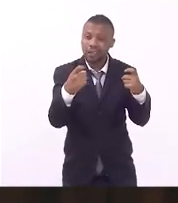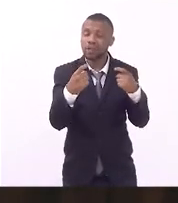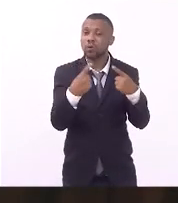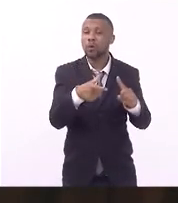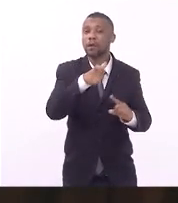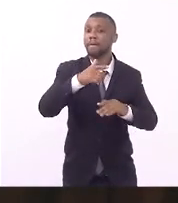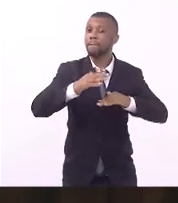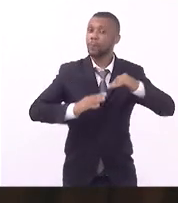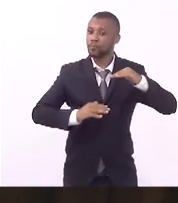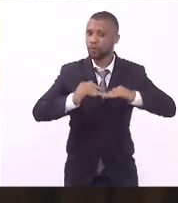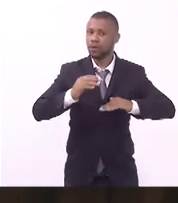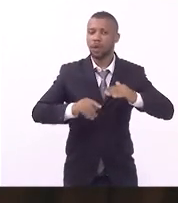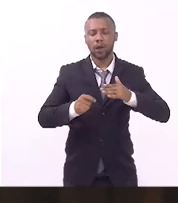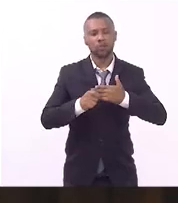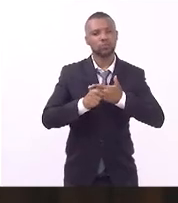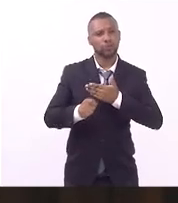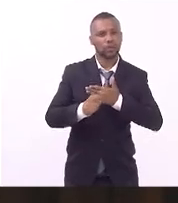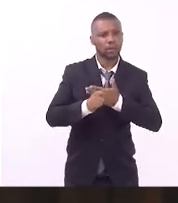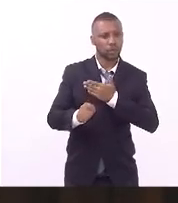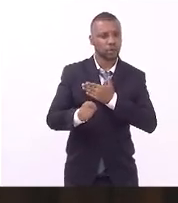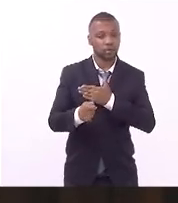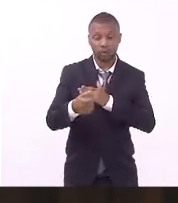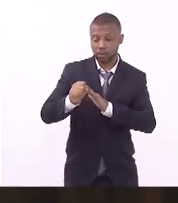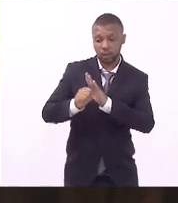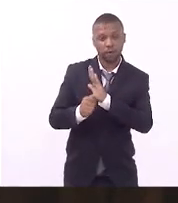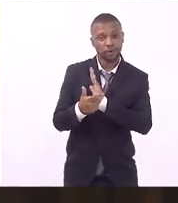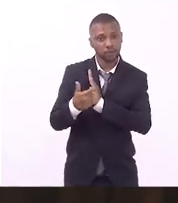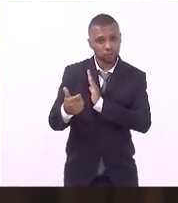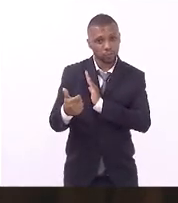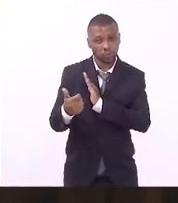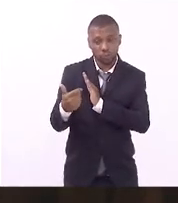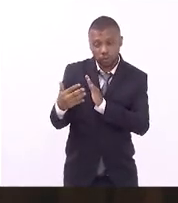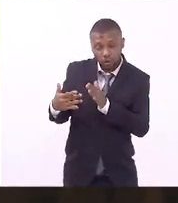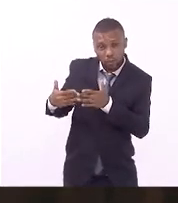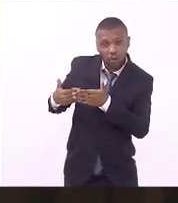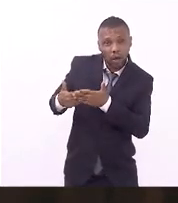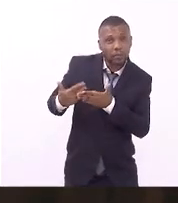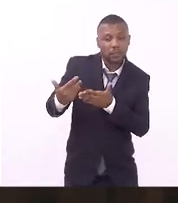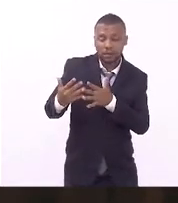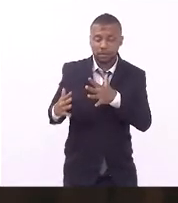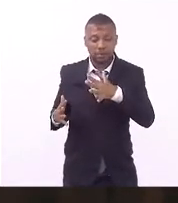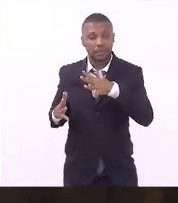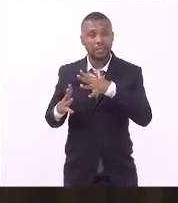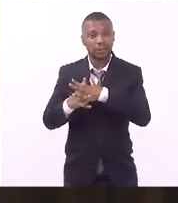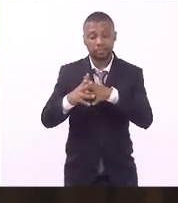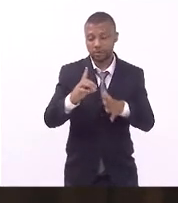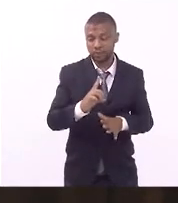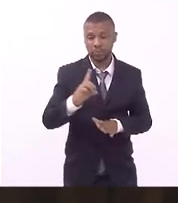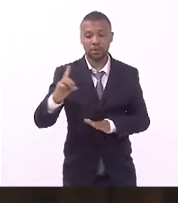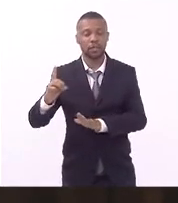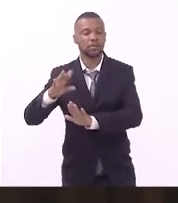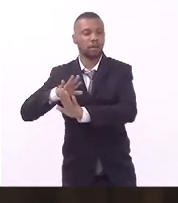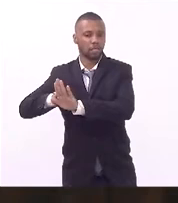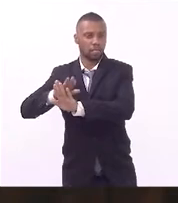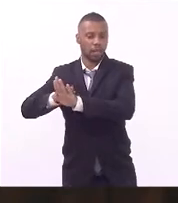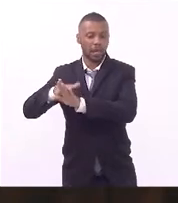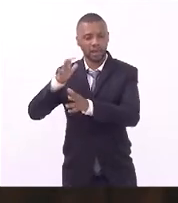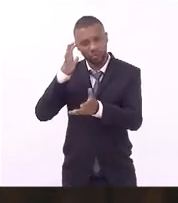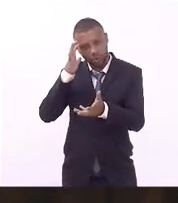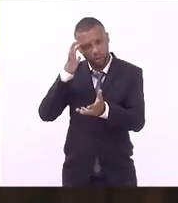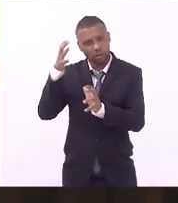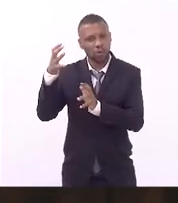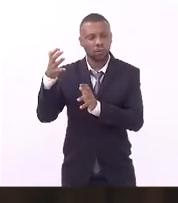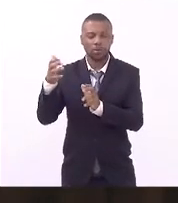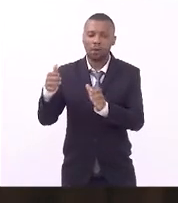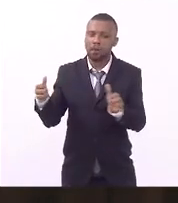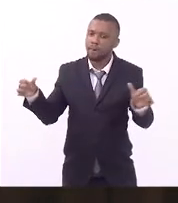não ficaram no passado. Em pleno século XXI, no rastro do recrudescimento da extrema-direita, a situação só se agrava. Aqui